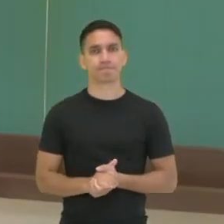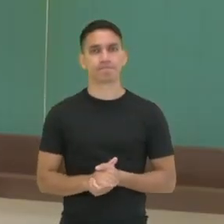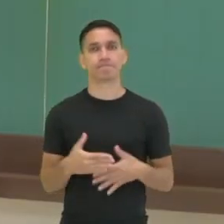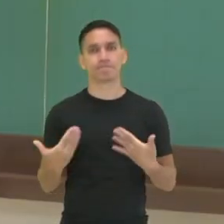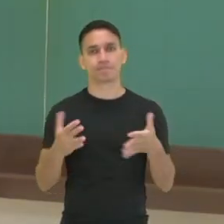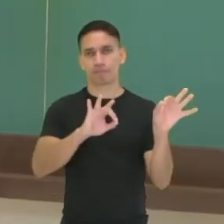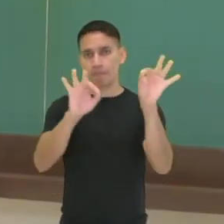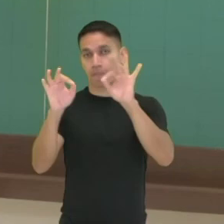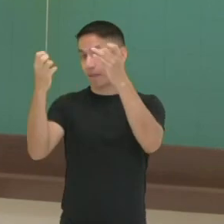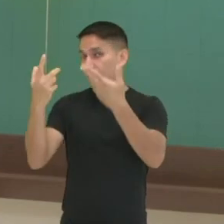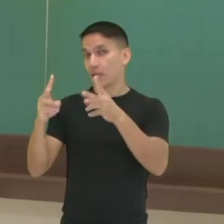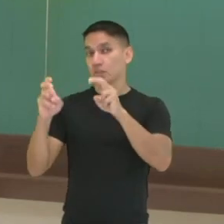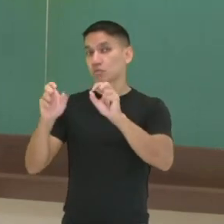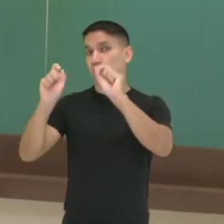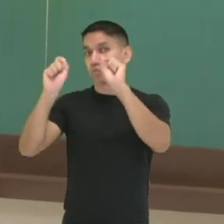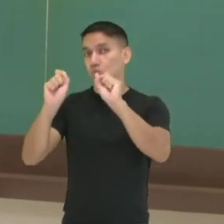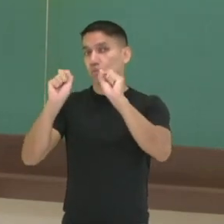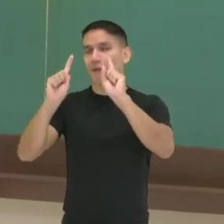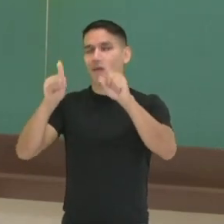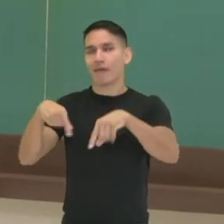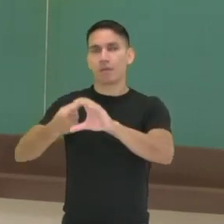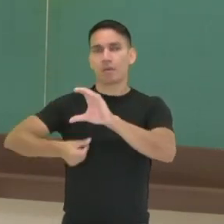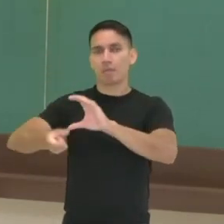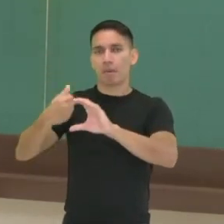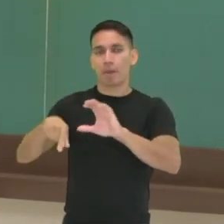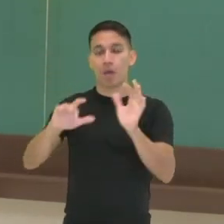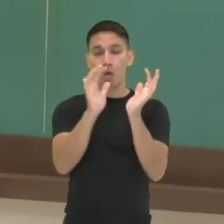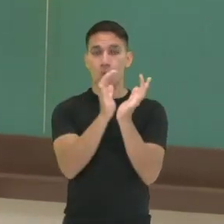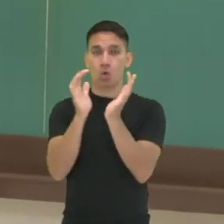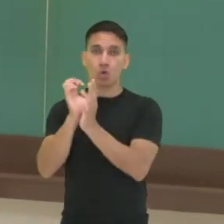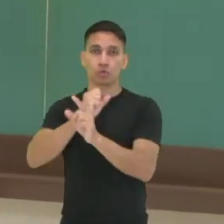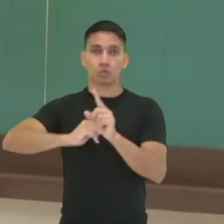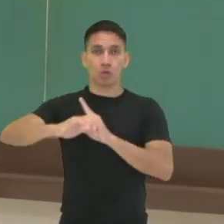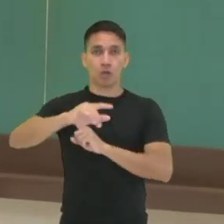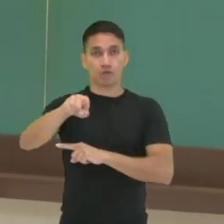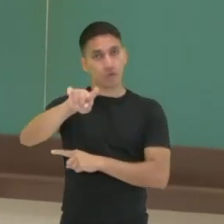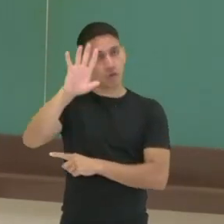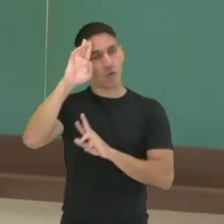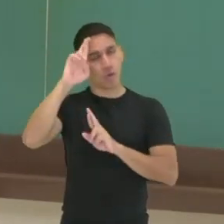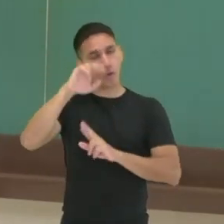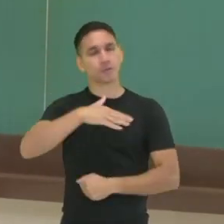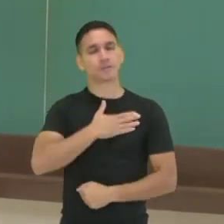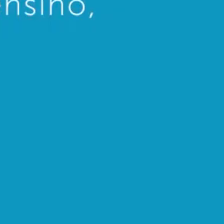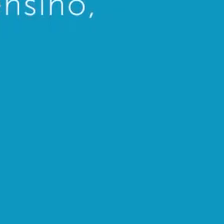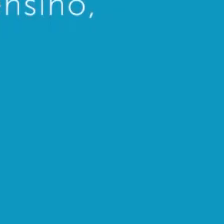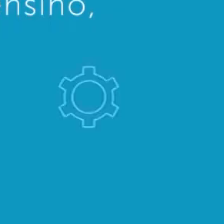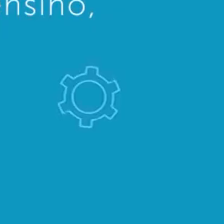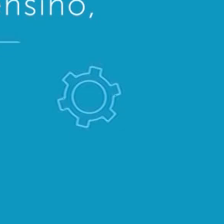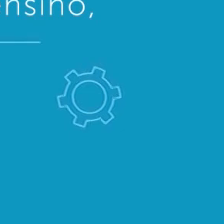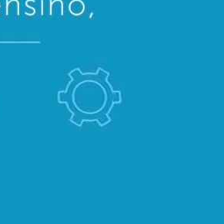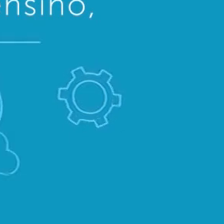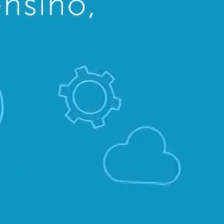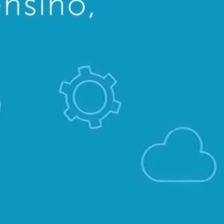Então, nesse vídeo, nós falamos sobre capitalismo e classes sociais. Eu espero que vocês tenham gostado e até breve.